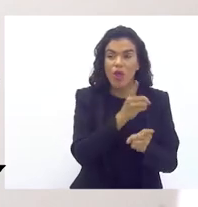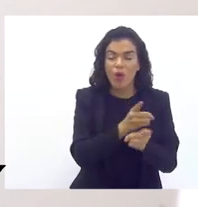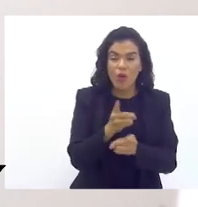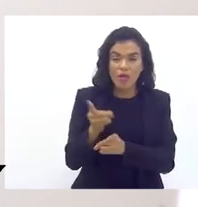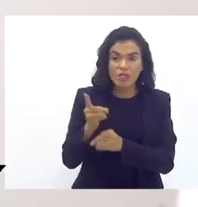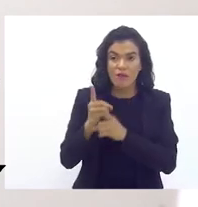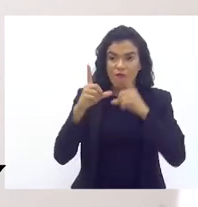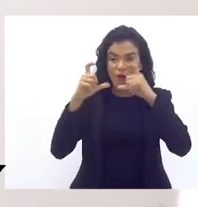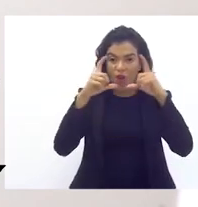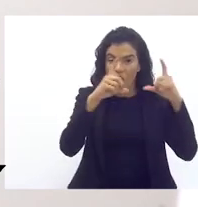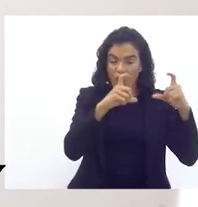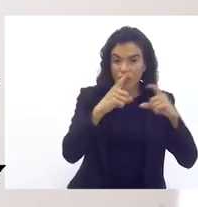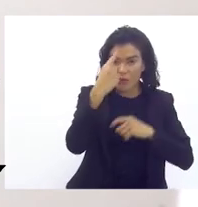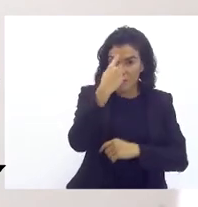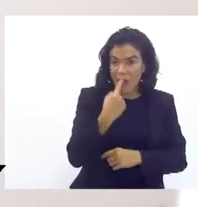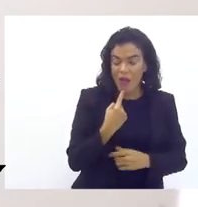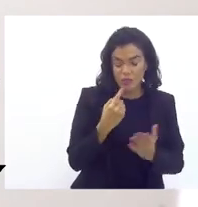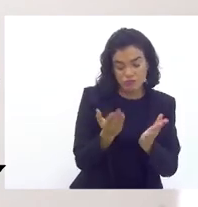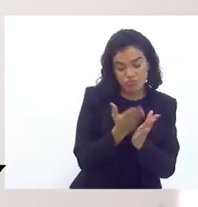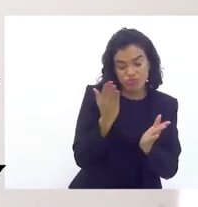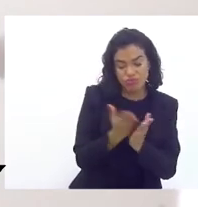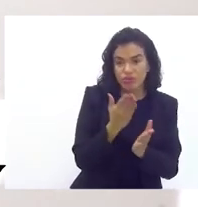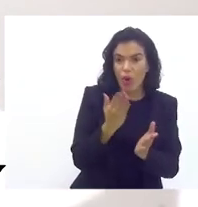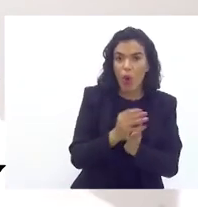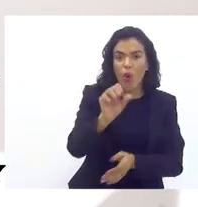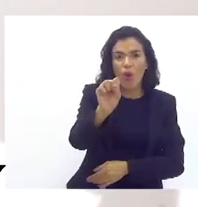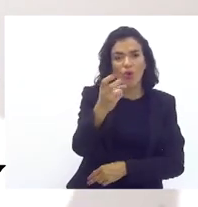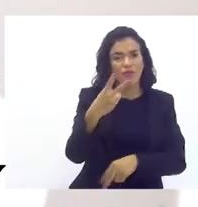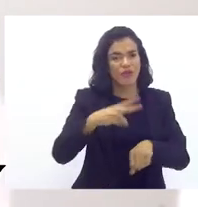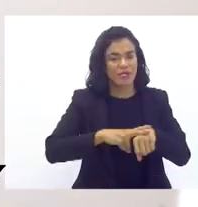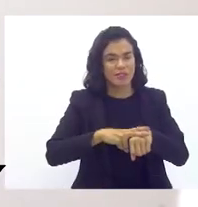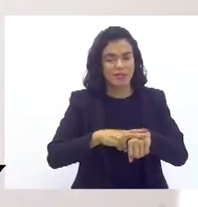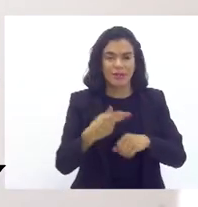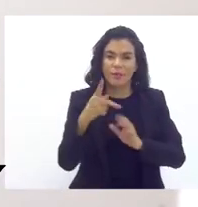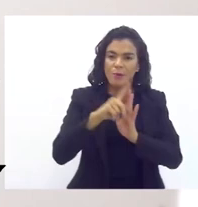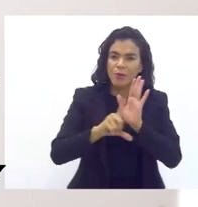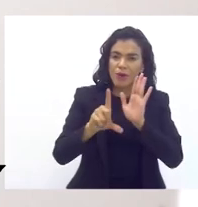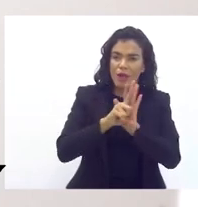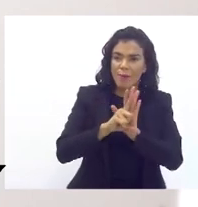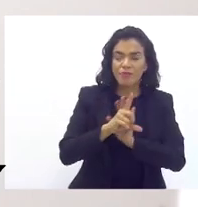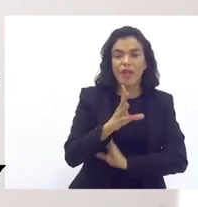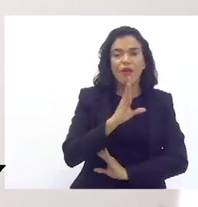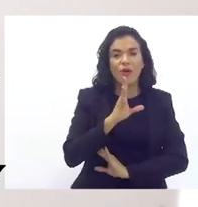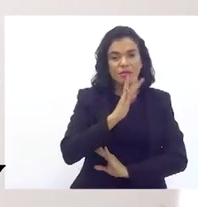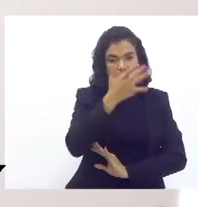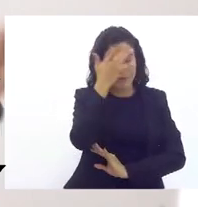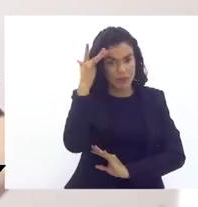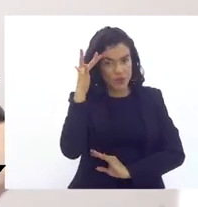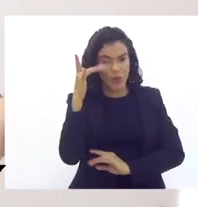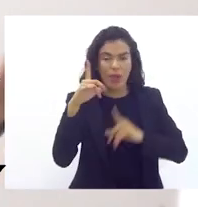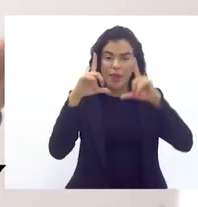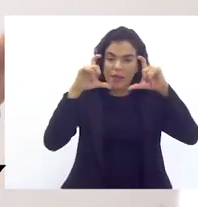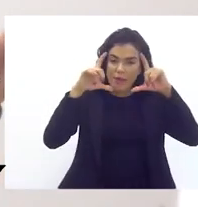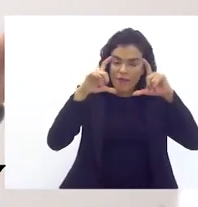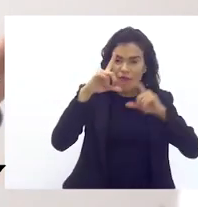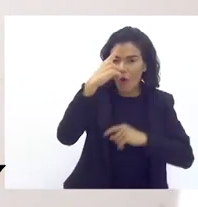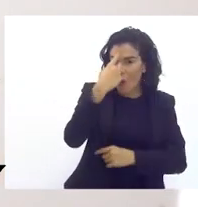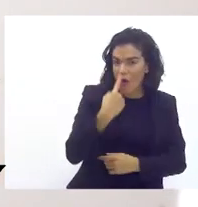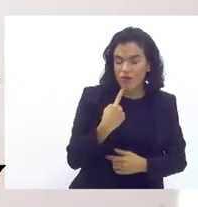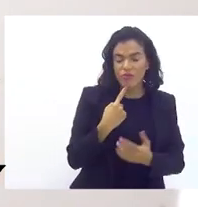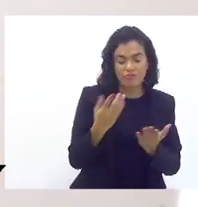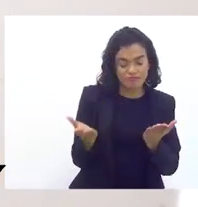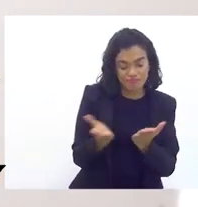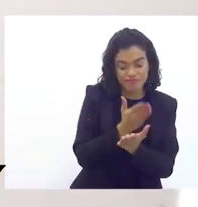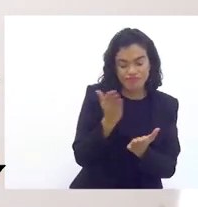vezes em todos os artigos então o PL que era de reconhecimento de pessoas para limitar o reconhecimento fotográfico